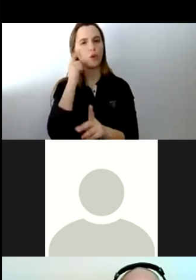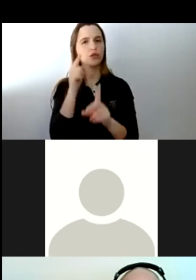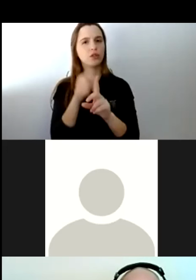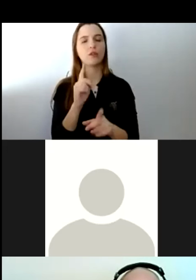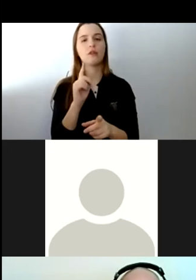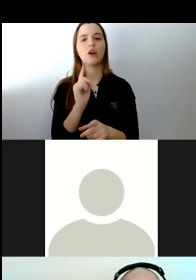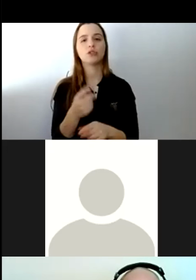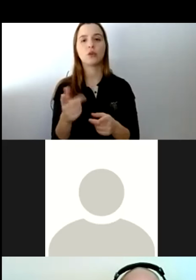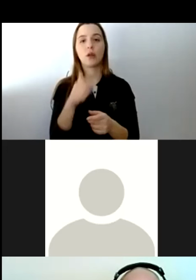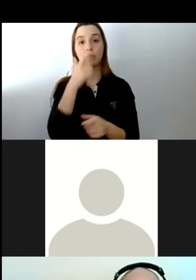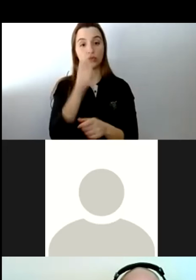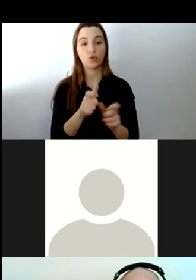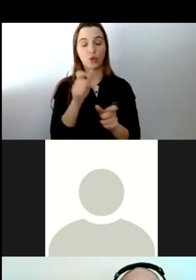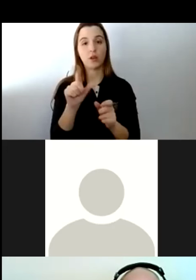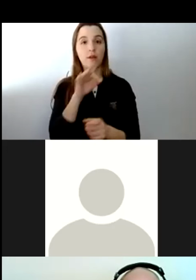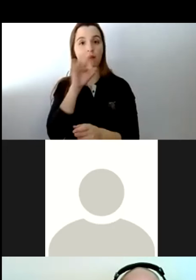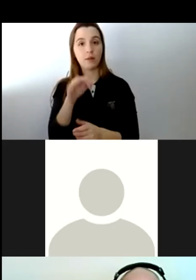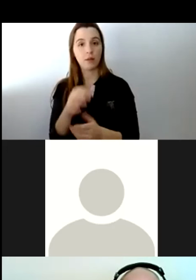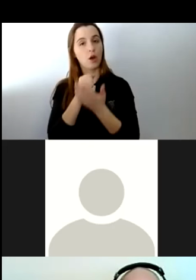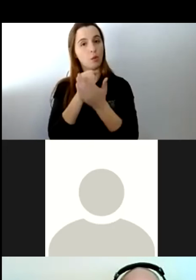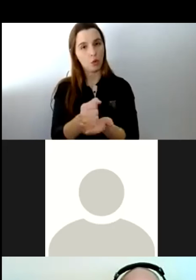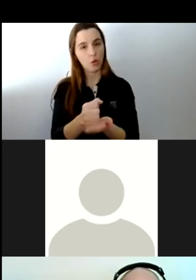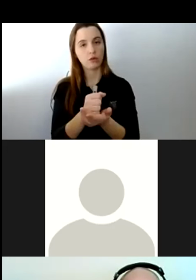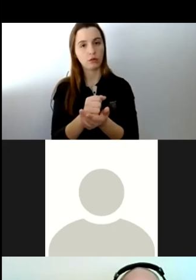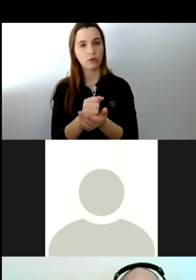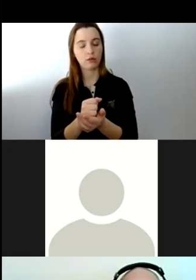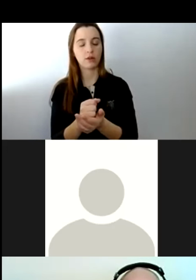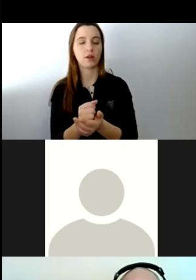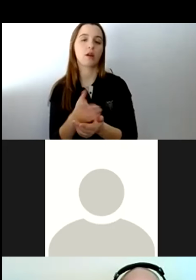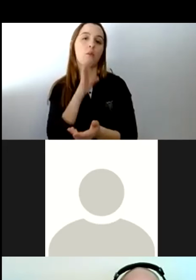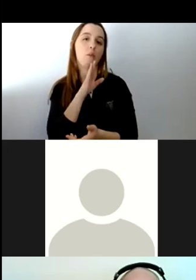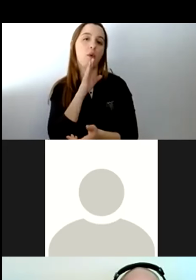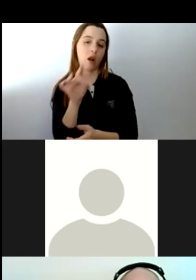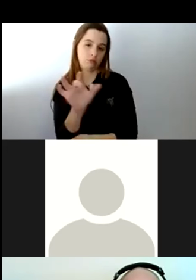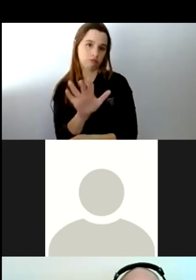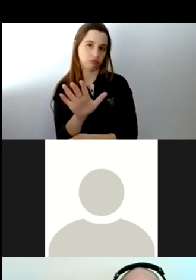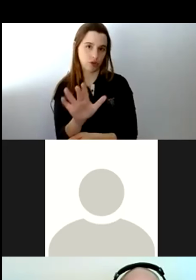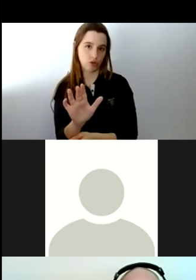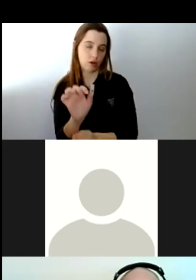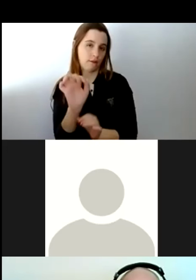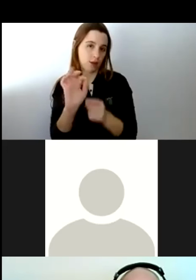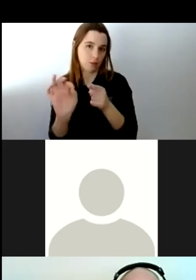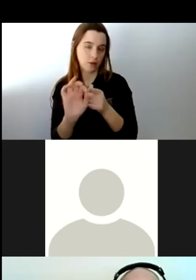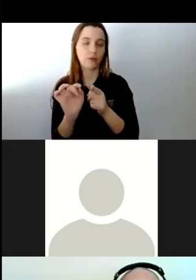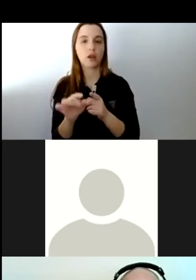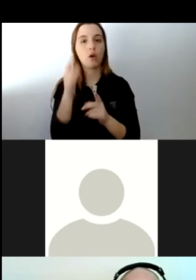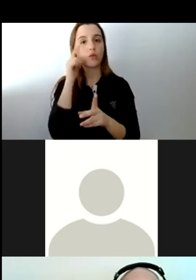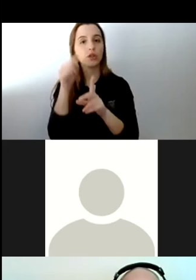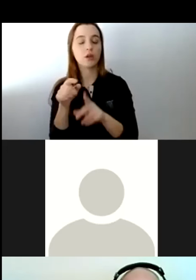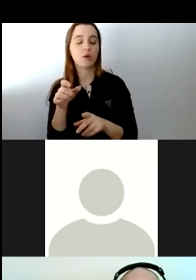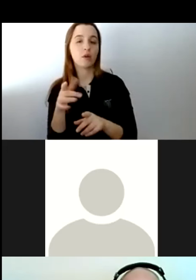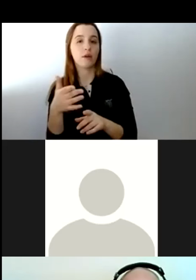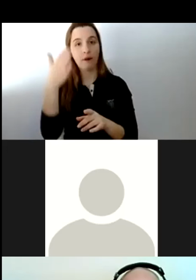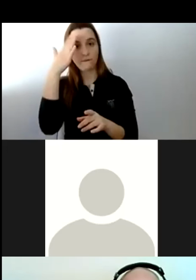apoiar as pessoas e as famílias residentes numa determinada área geográfica na prevenção e ou reparação